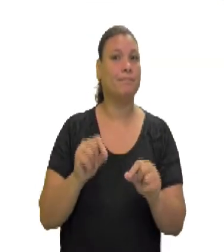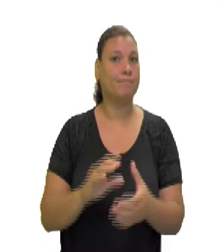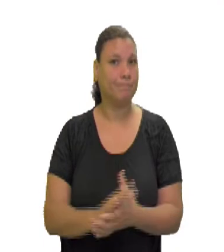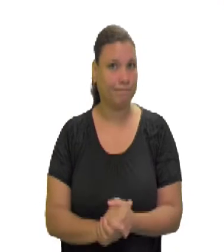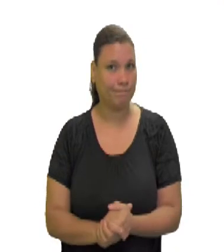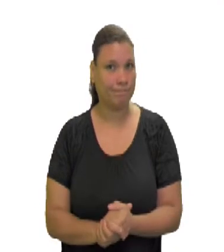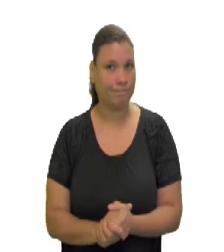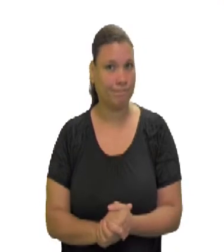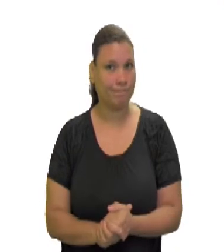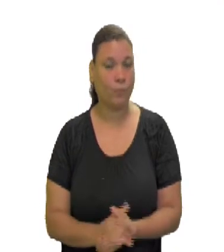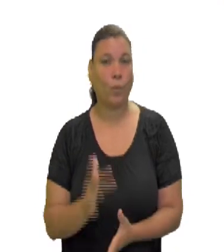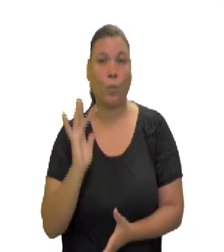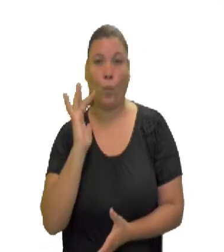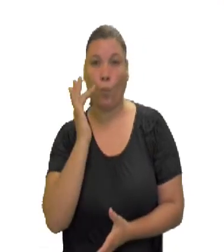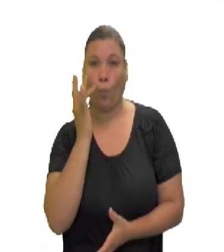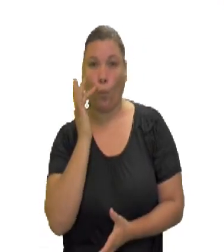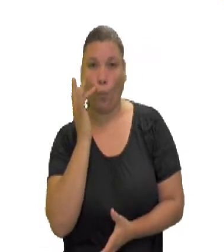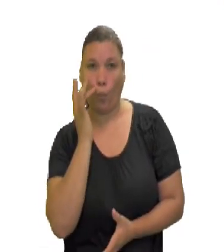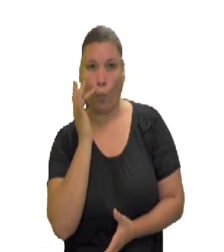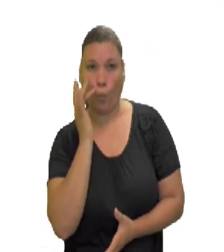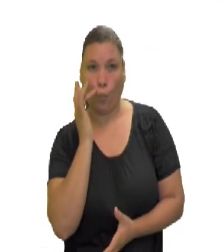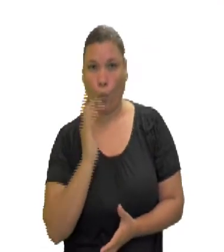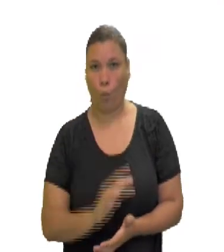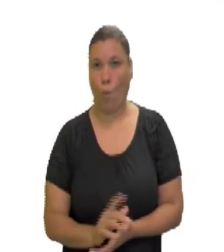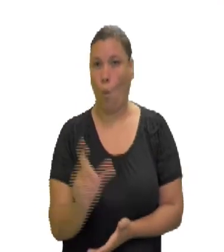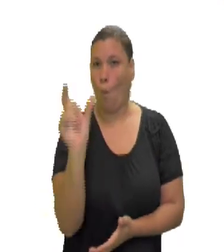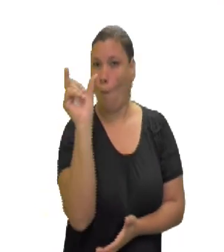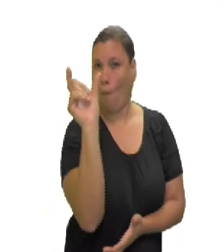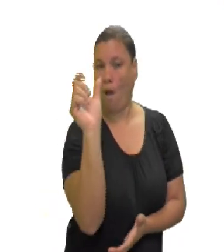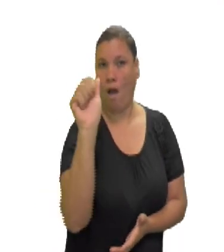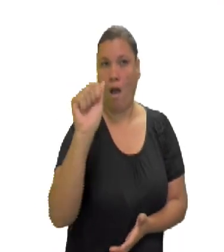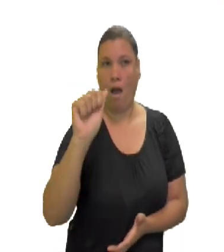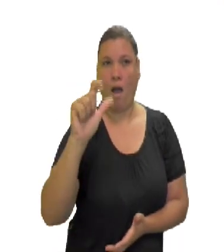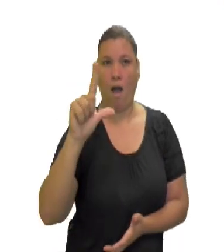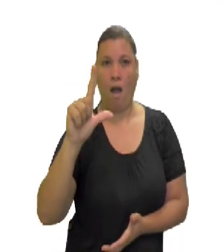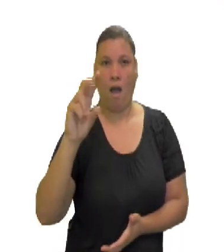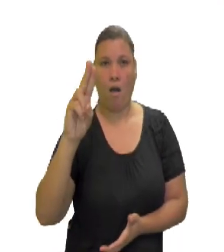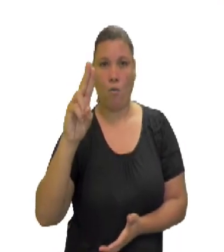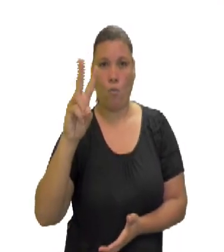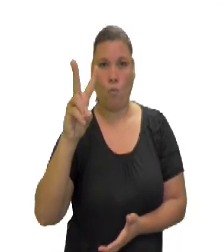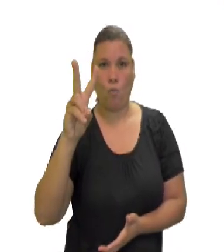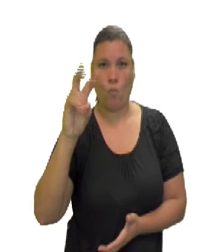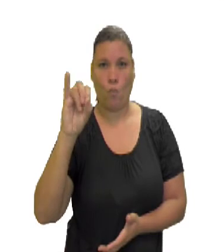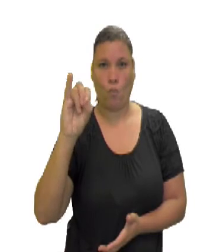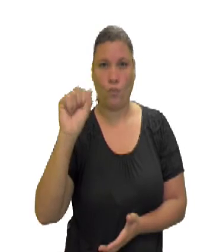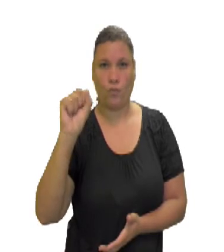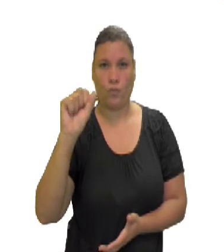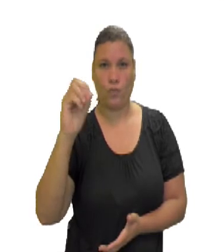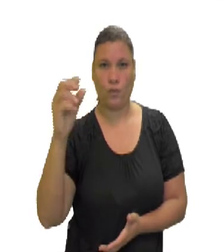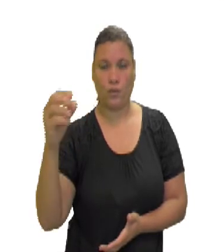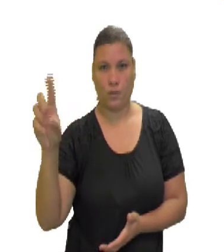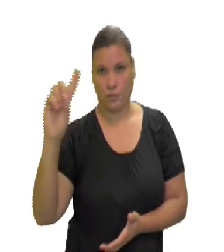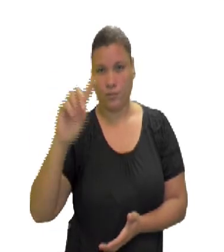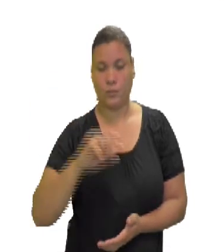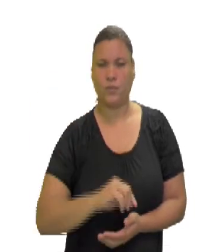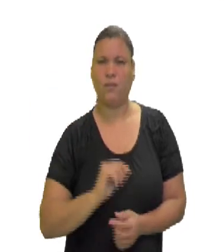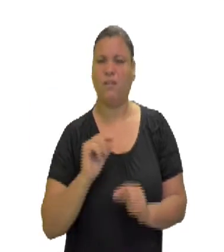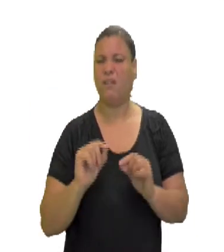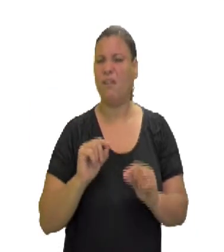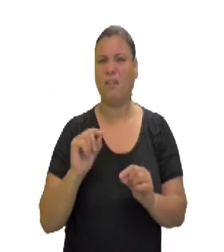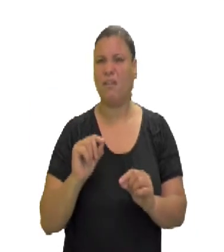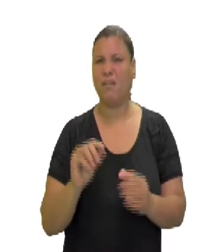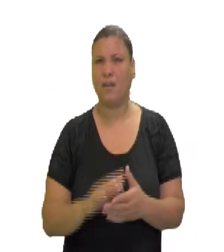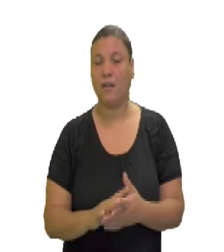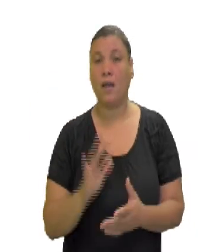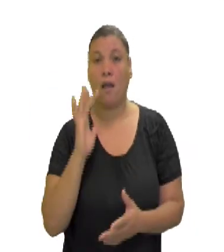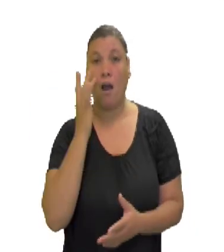O que é o ouro de aluvião? É uma palavra diferente, mas vocês todos já conhecem, já ouviram